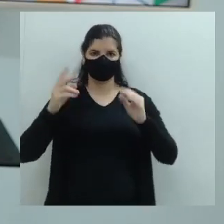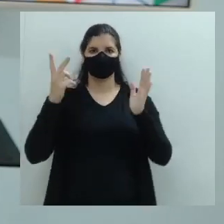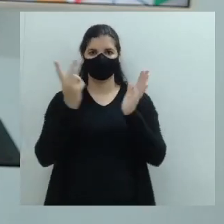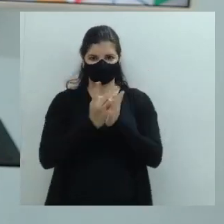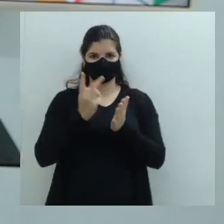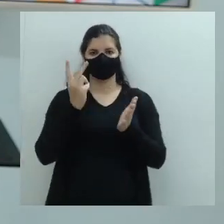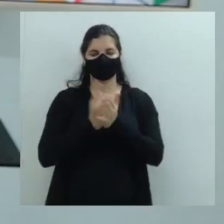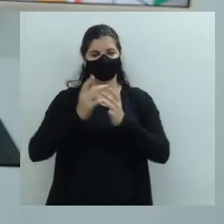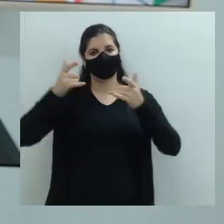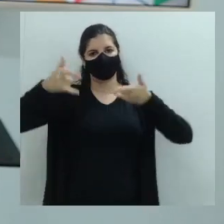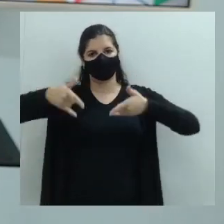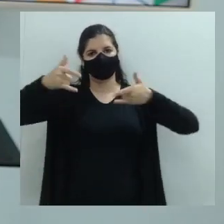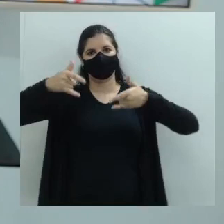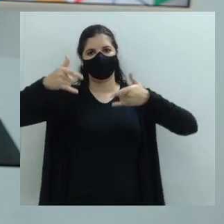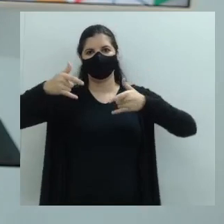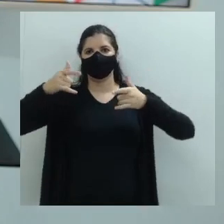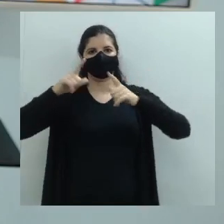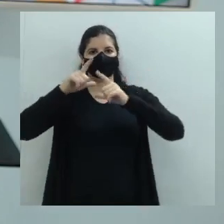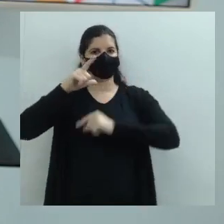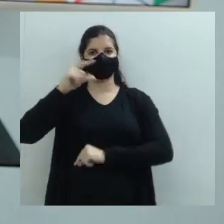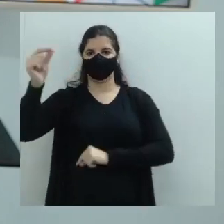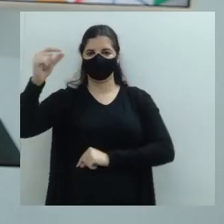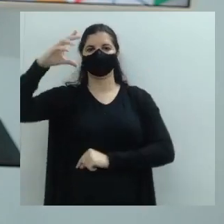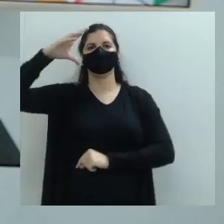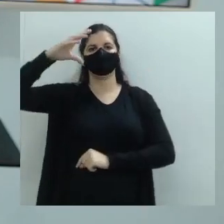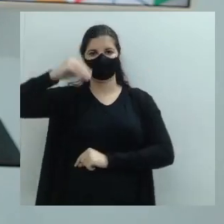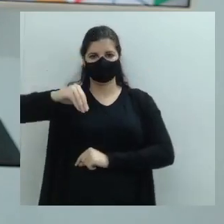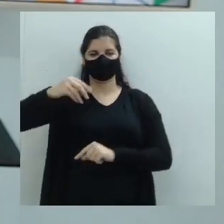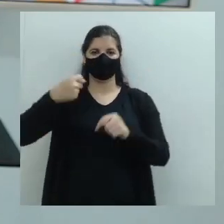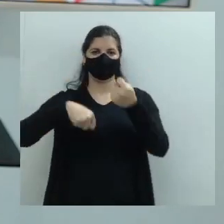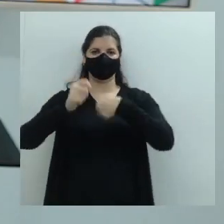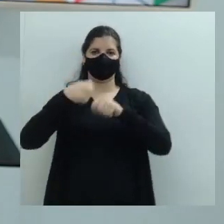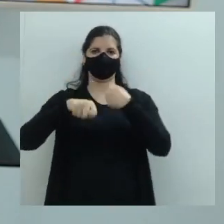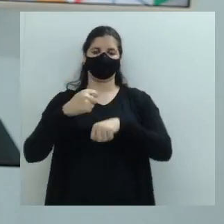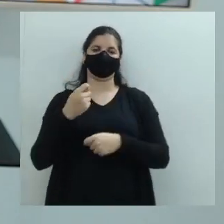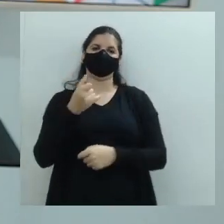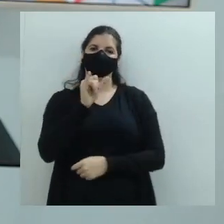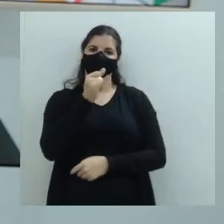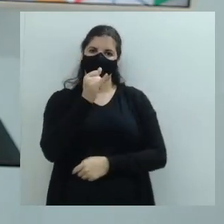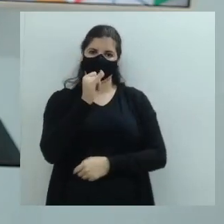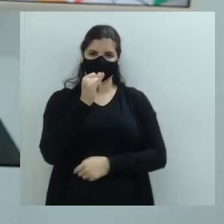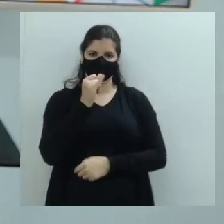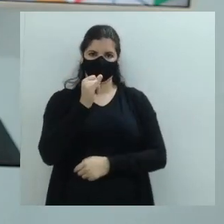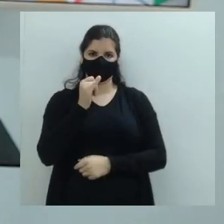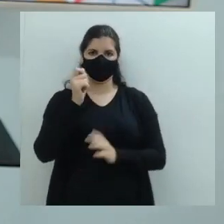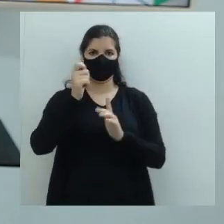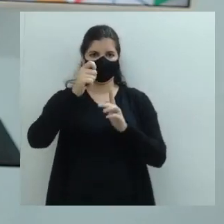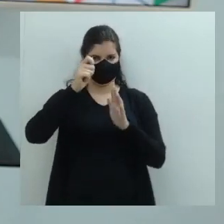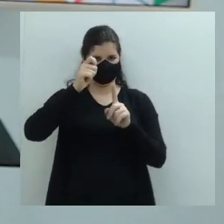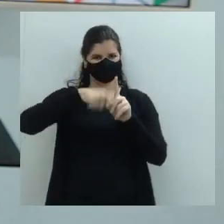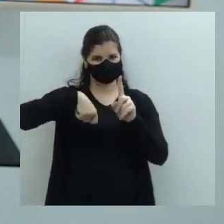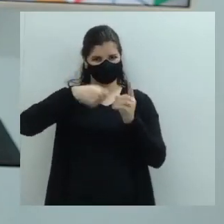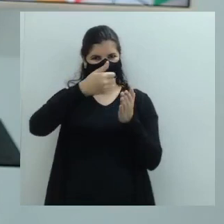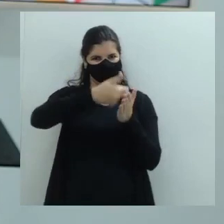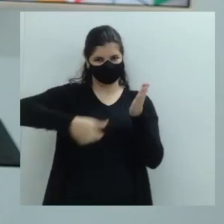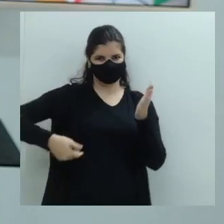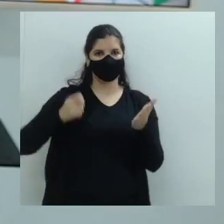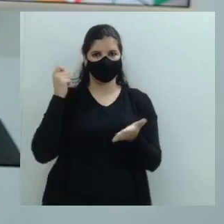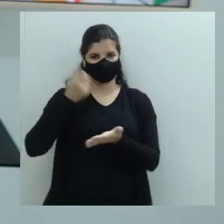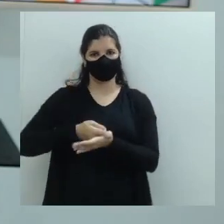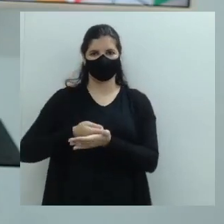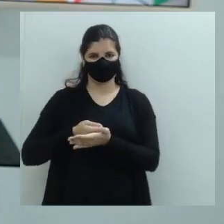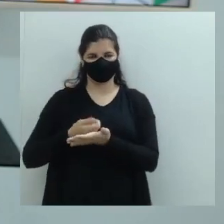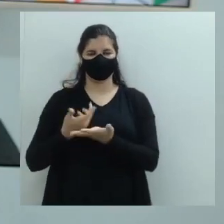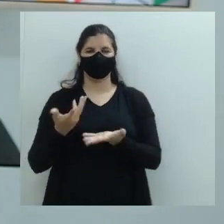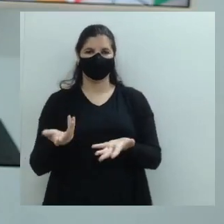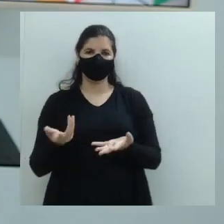do quarto quando você não estiver presente, para economizar a conta de energia que papai e mamãe têm que pagar.